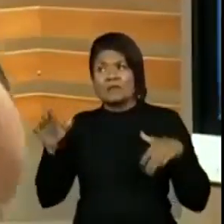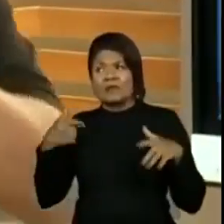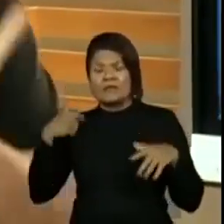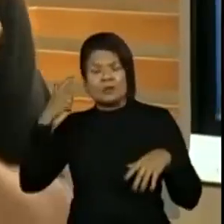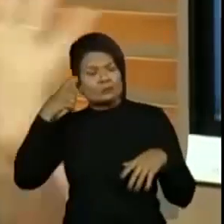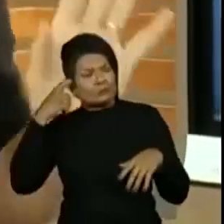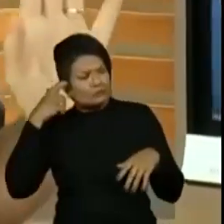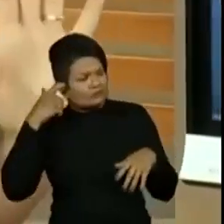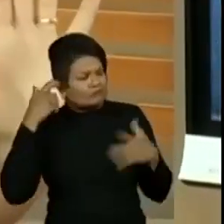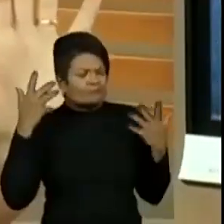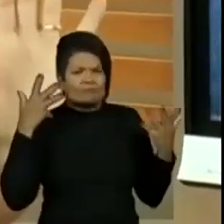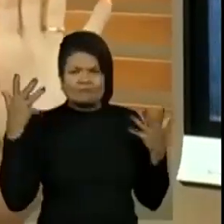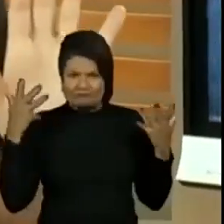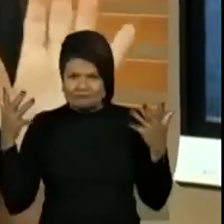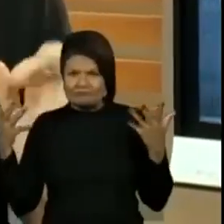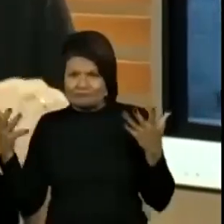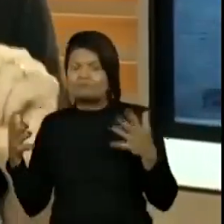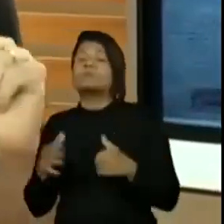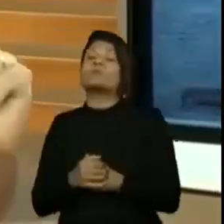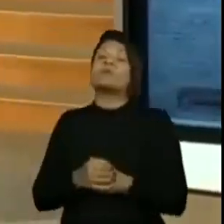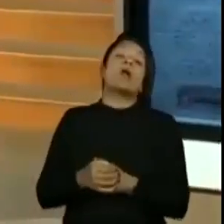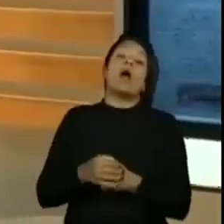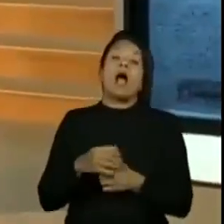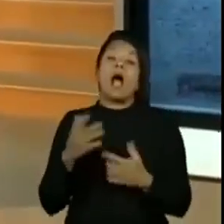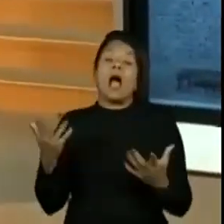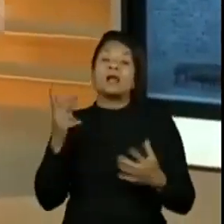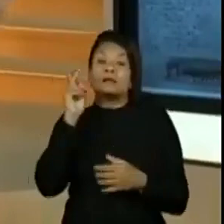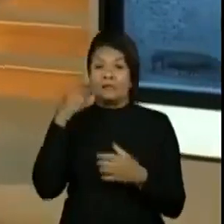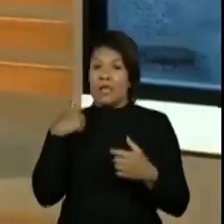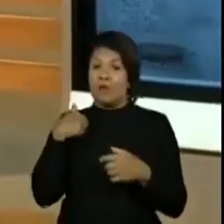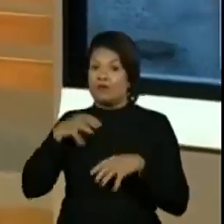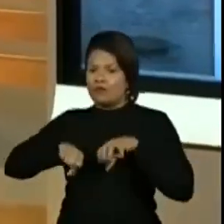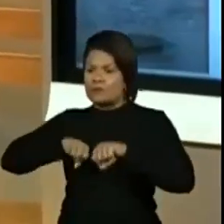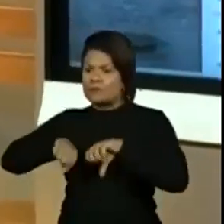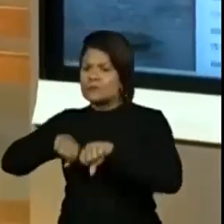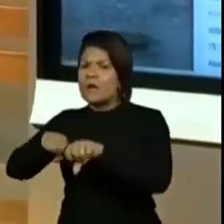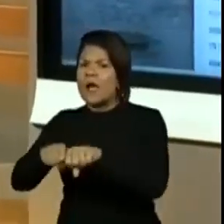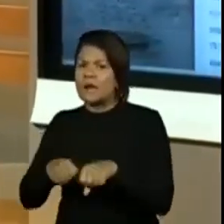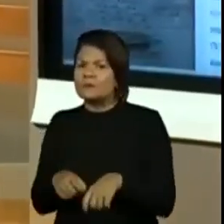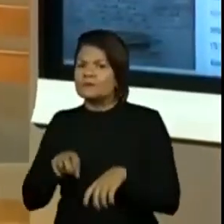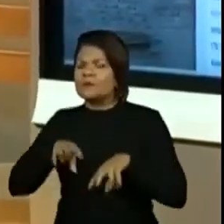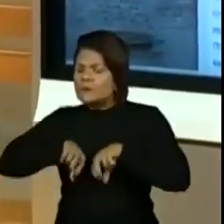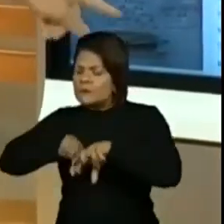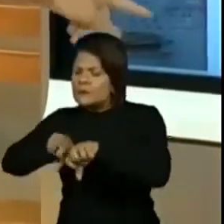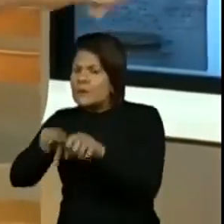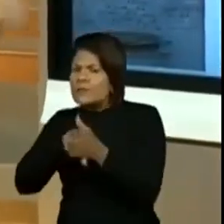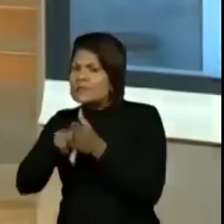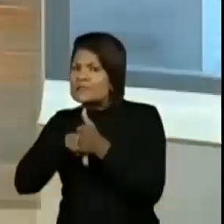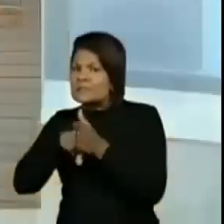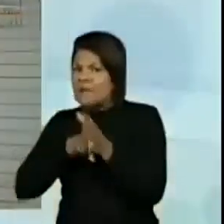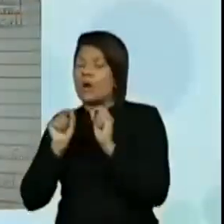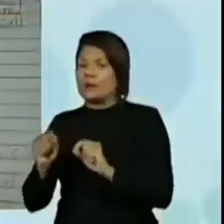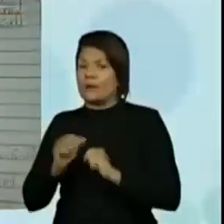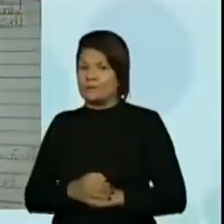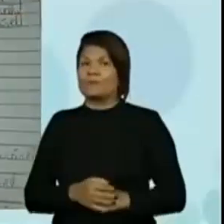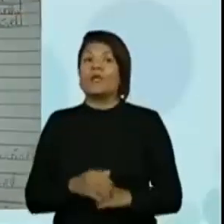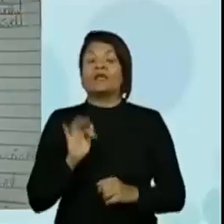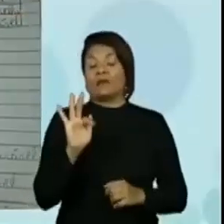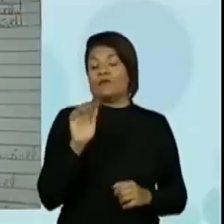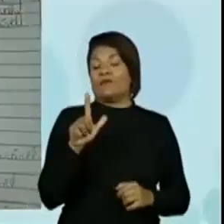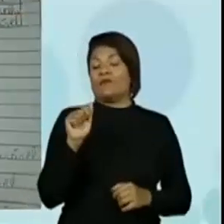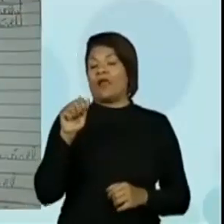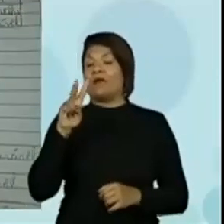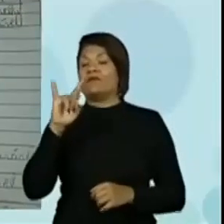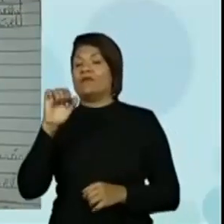virar para o quarto ano e dar qualquer resposta. Aí o professor foi atrás. Então, eu vou até pegar a Flávia Fontes, que escreveu